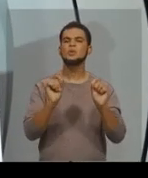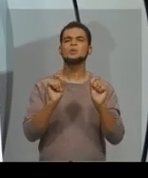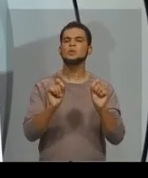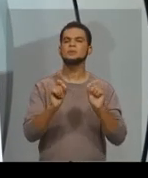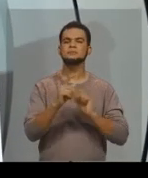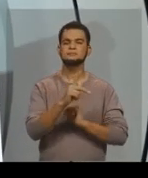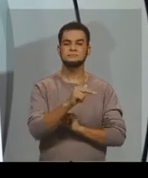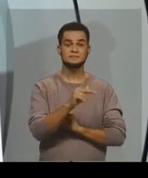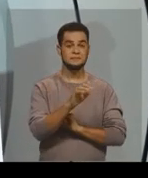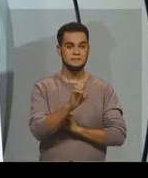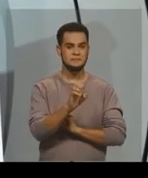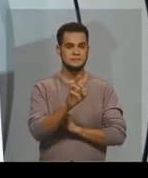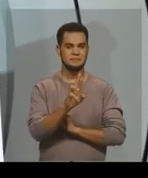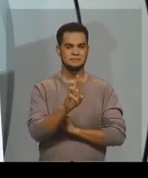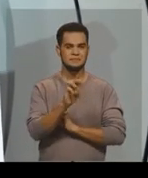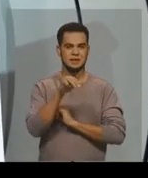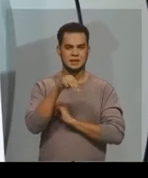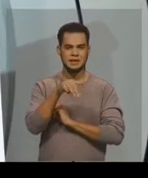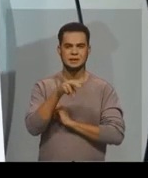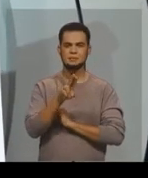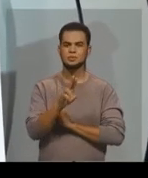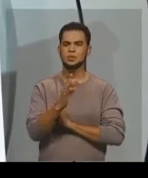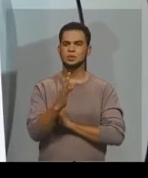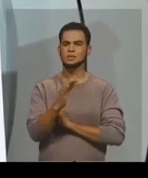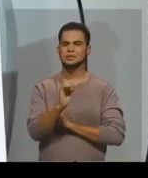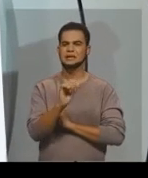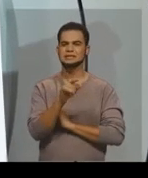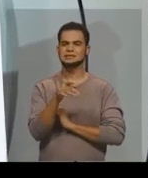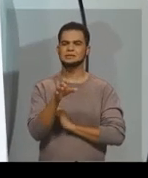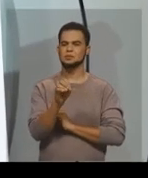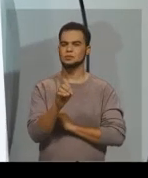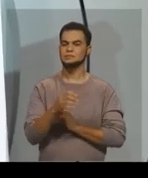Vou usar a Bruna,